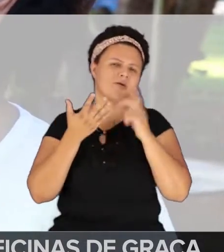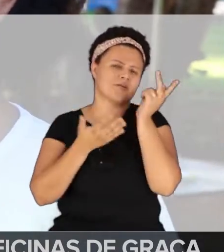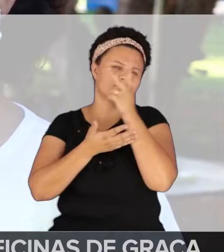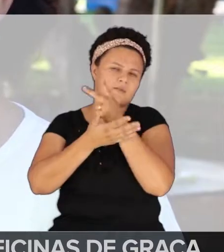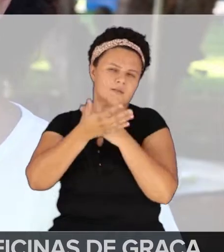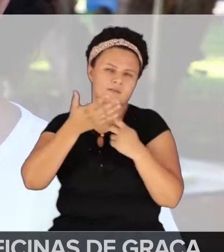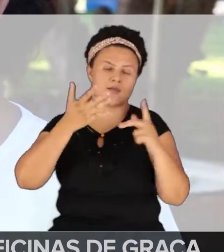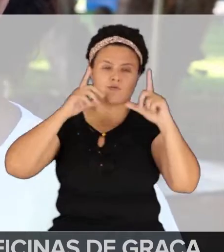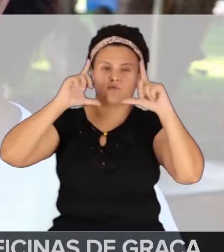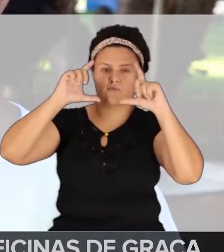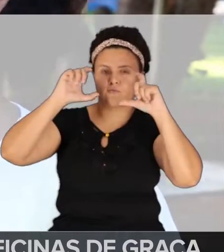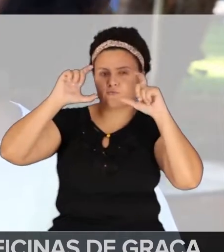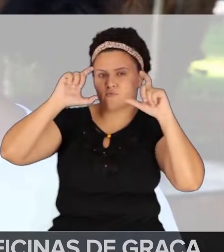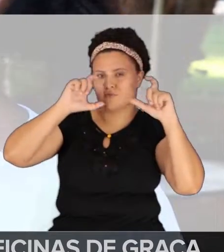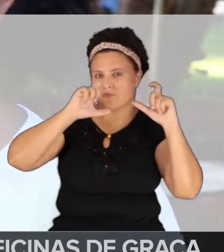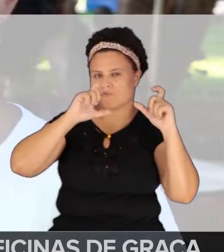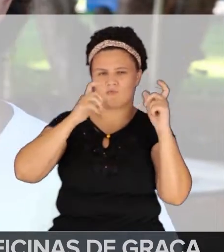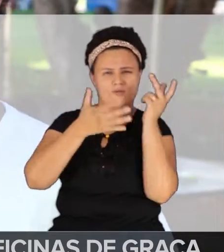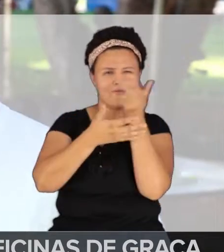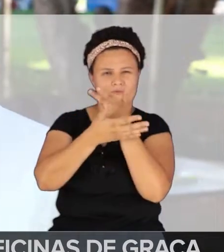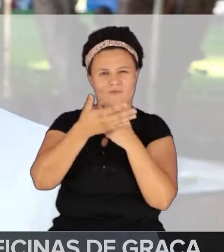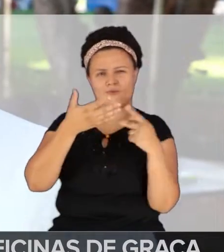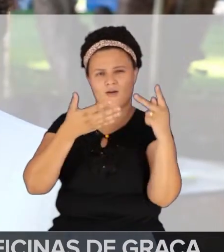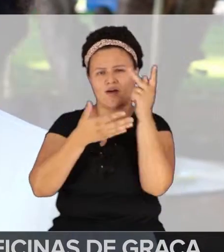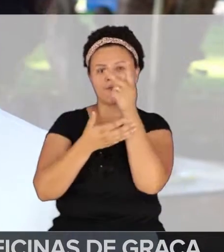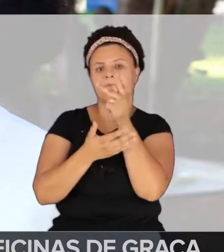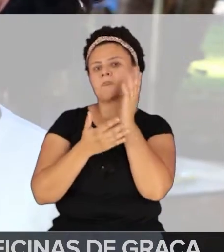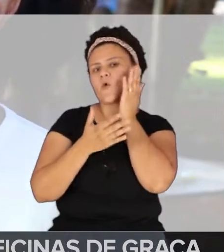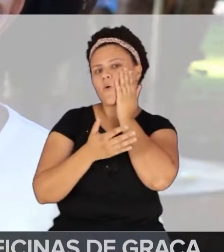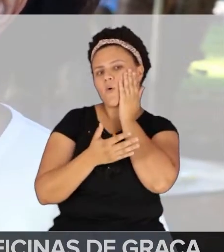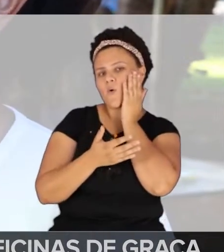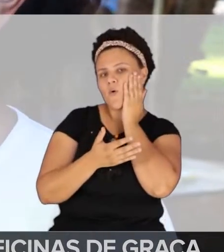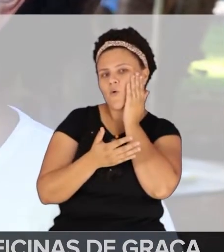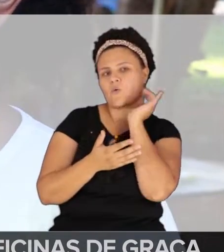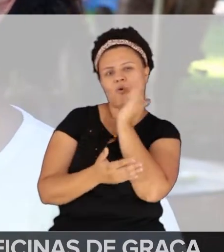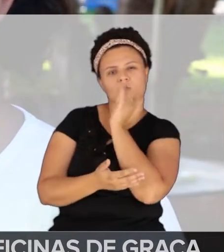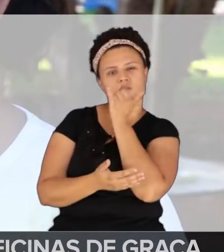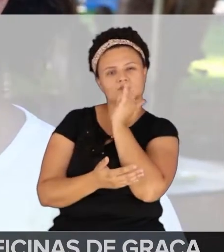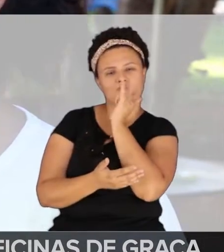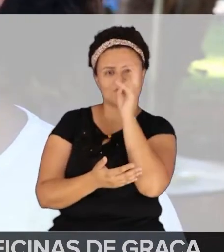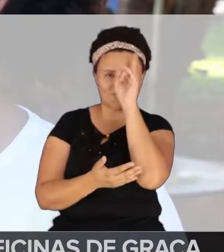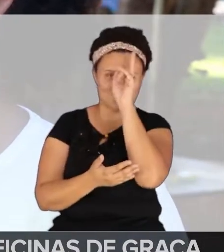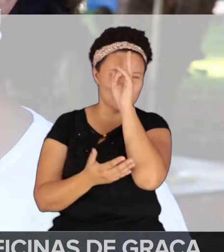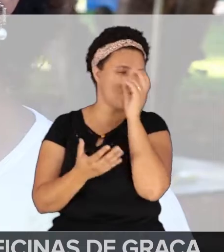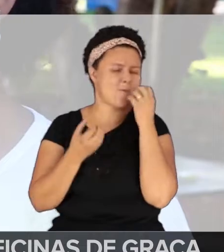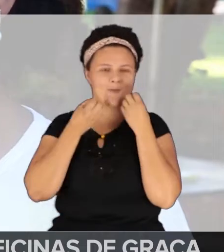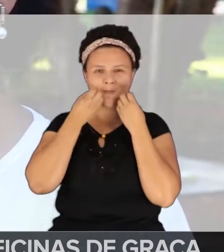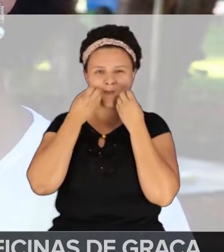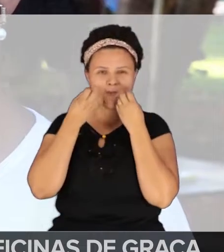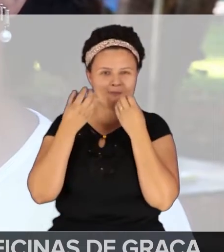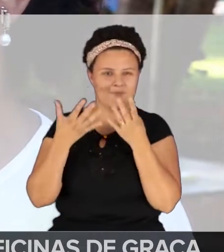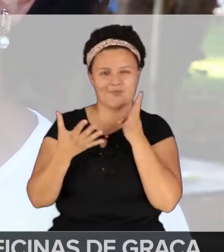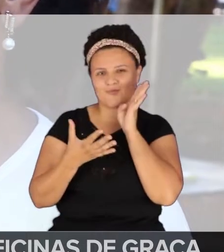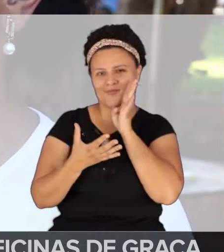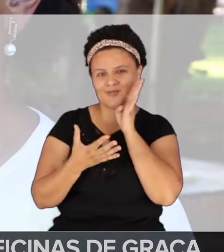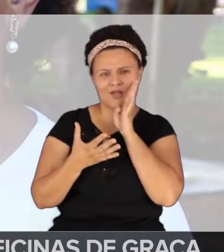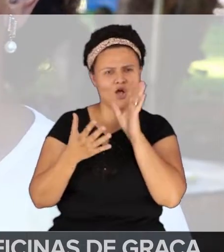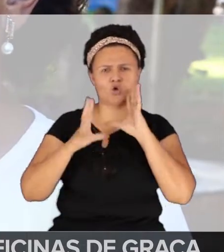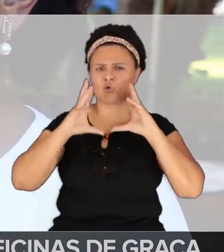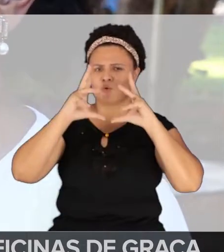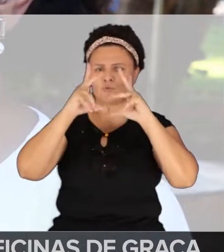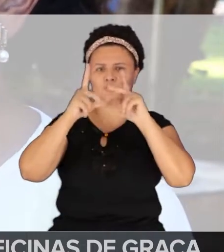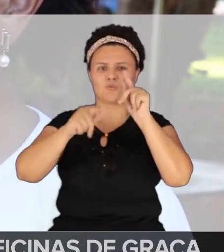desenho, fotografia. Nós tivemos também o pessoal com pintura no rosto, contação de história. Muito bacana.